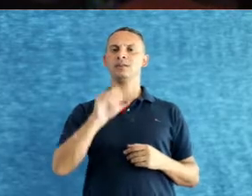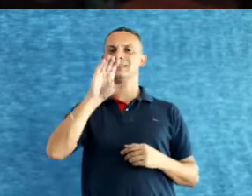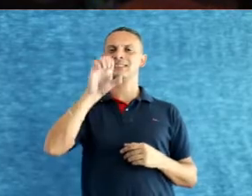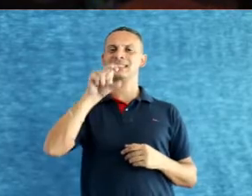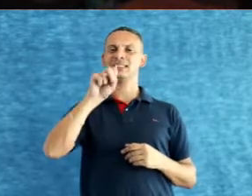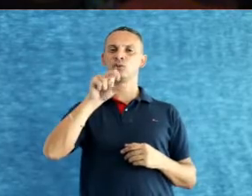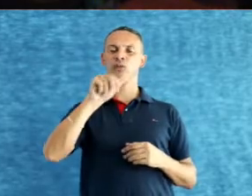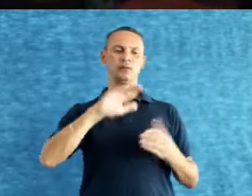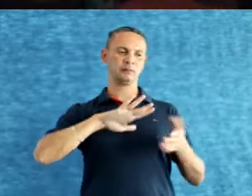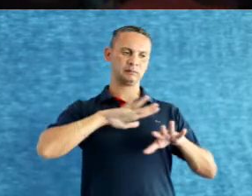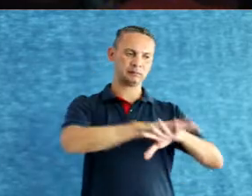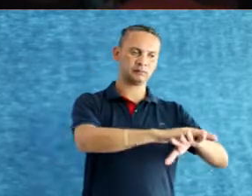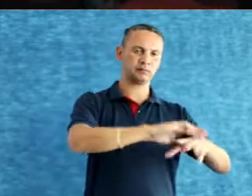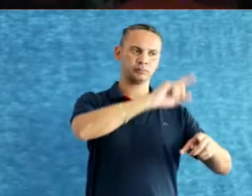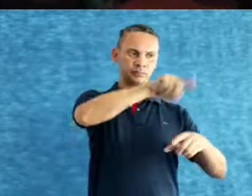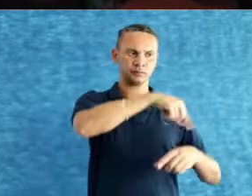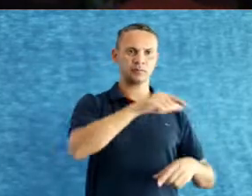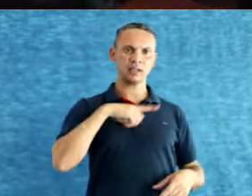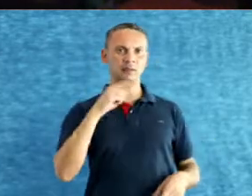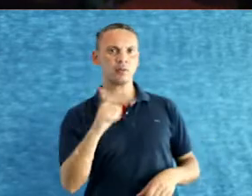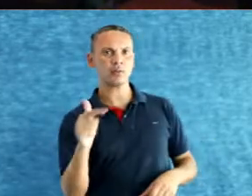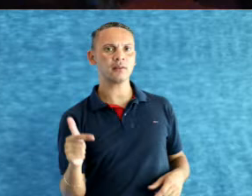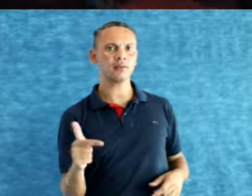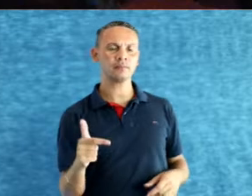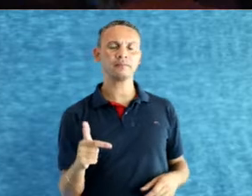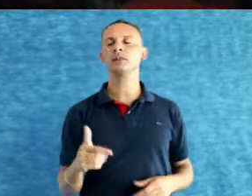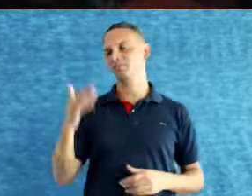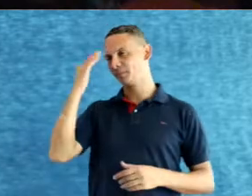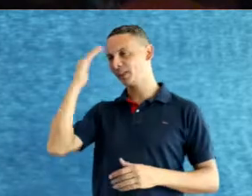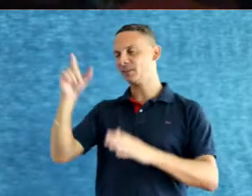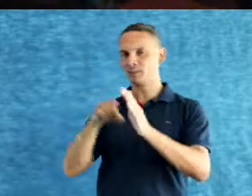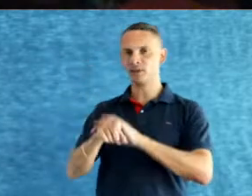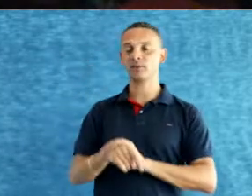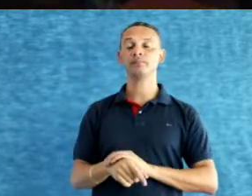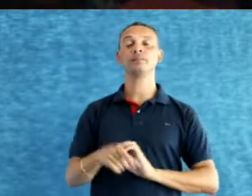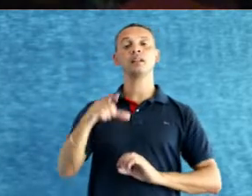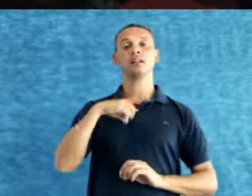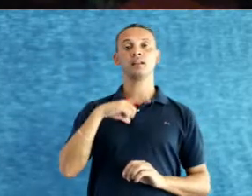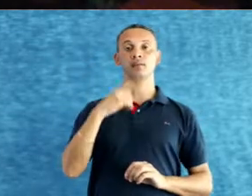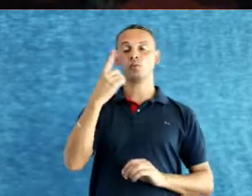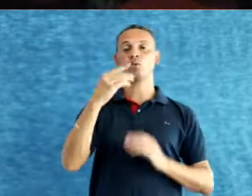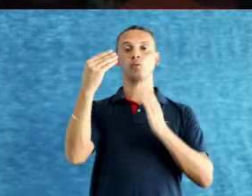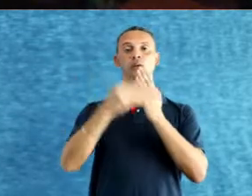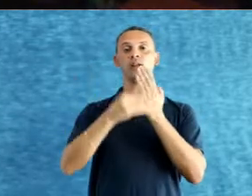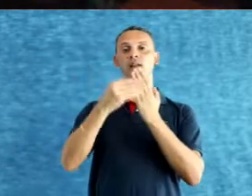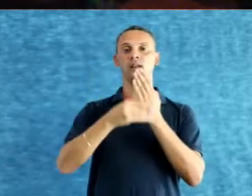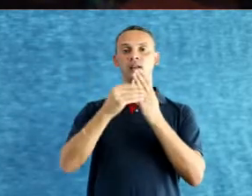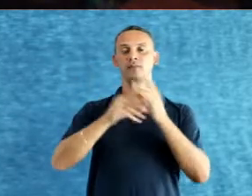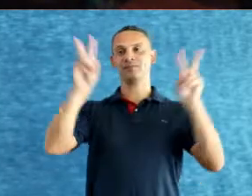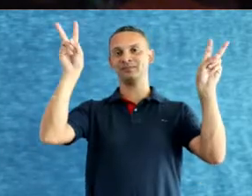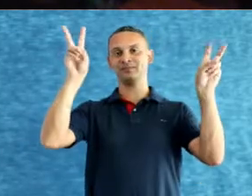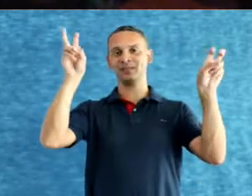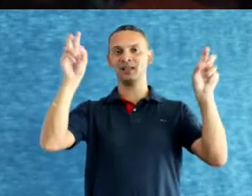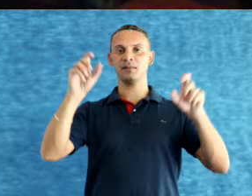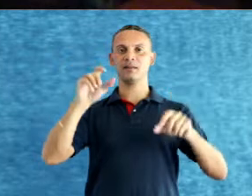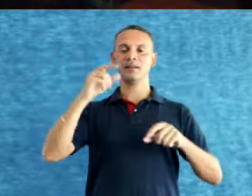épico, 700 e tantos versos, em que é a Lágrima de um Caeté. Caeté era uma tribo brava